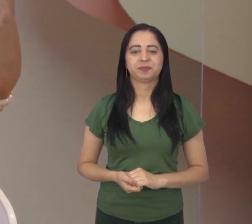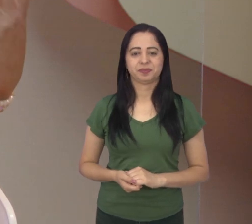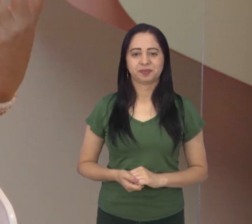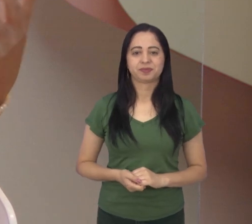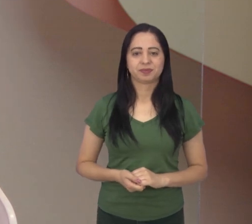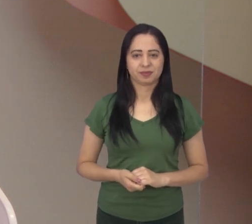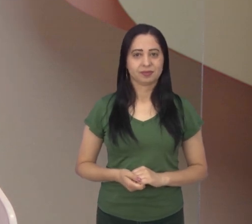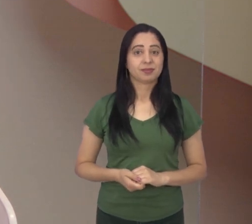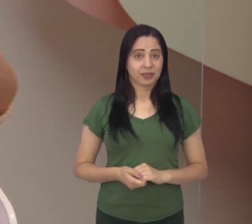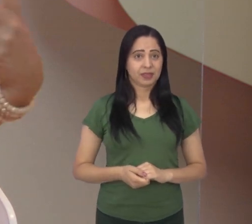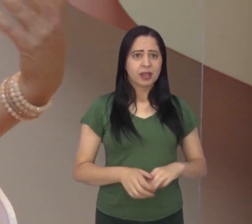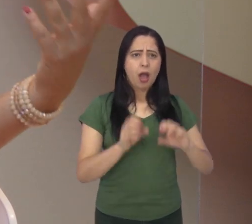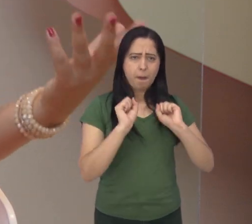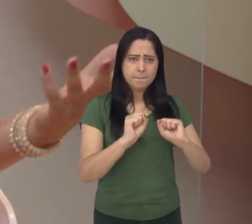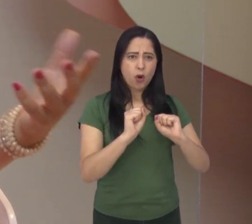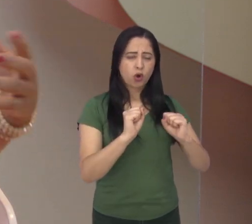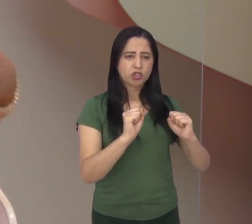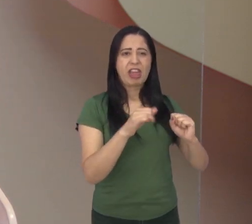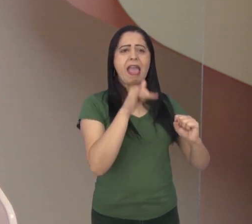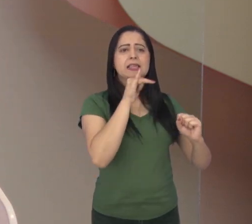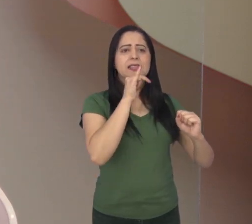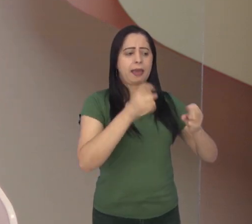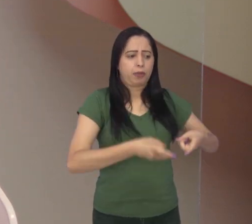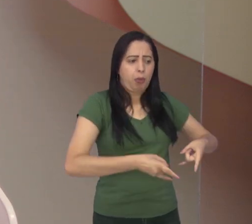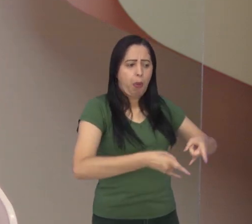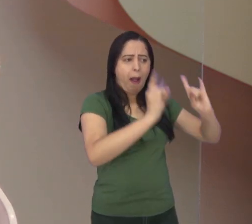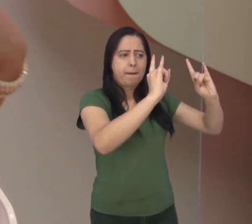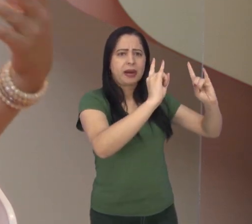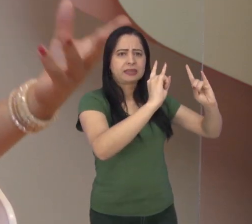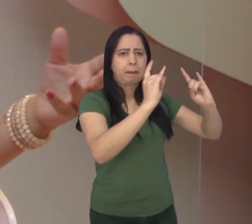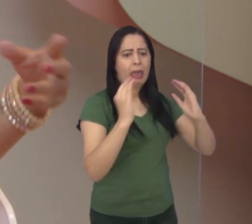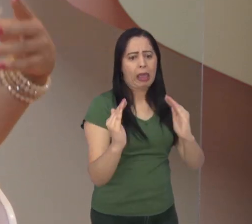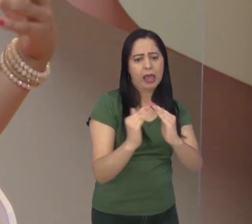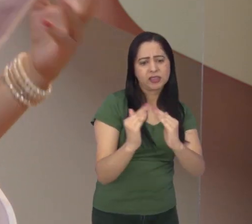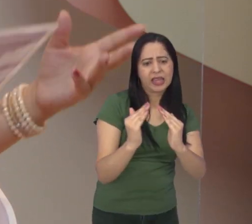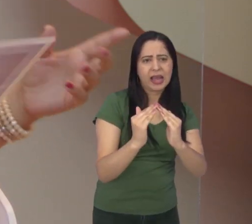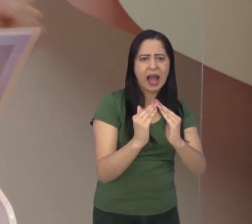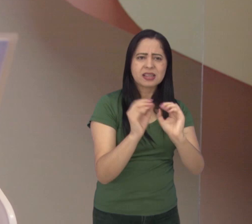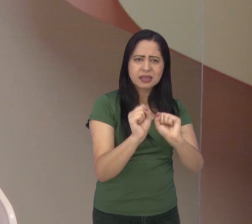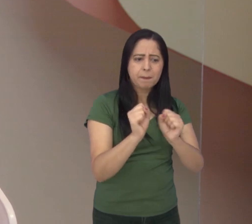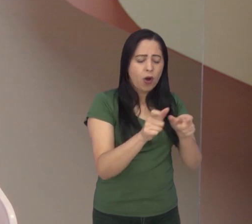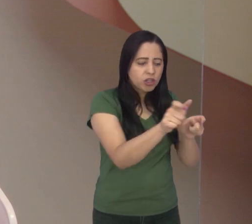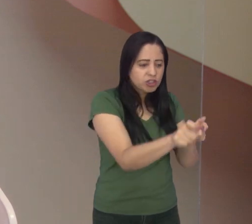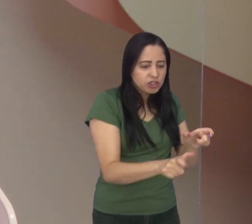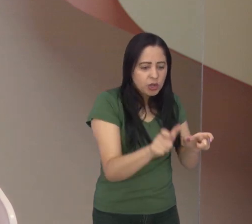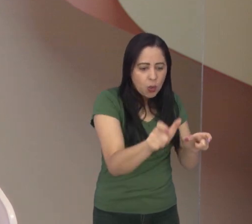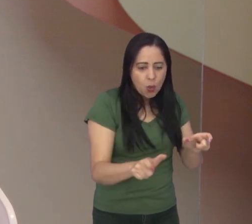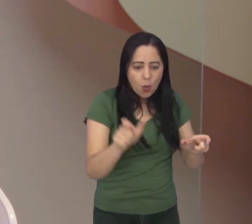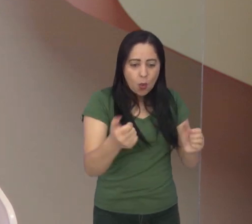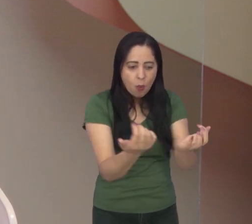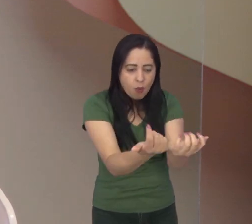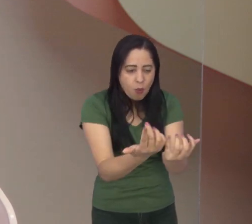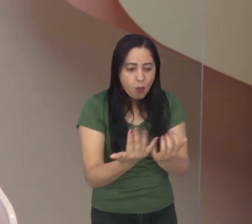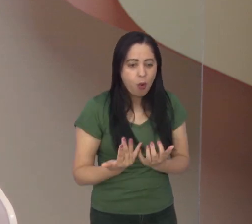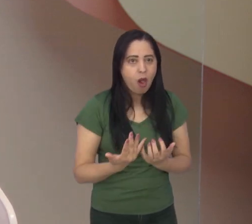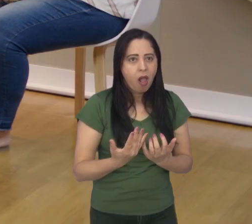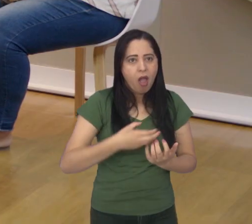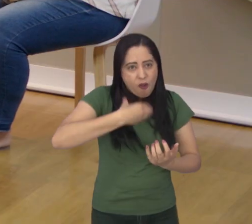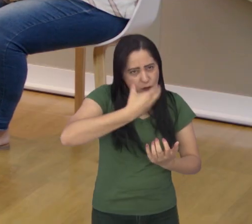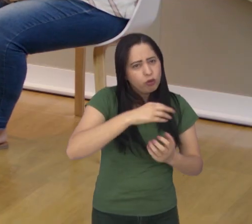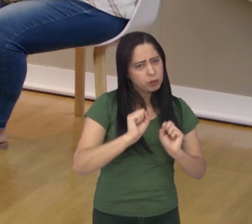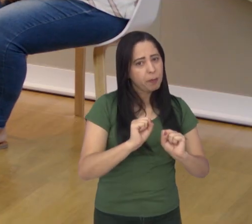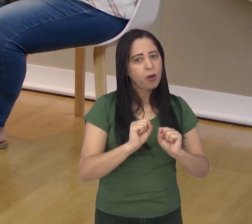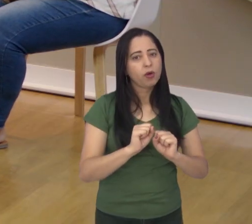de é possível fazer uma horta dentro de um apartamento, em casa, no jardim, mas no segundo bloco a gente